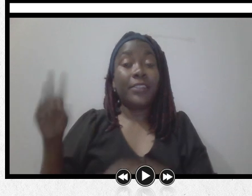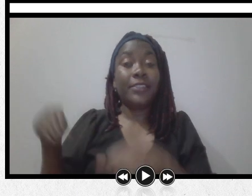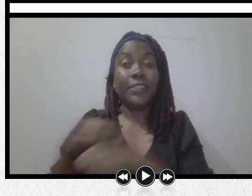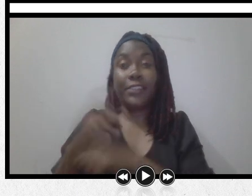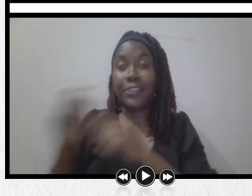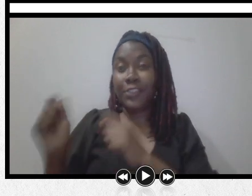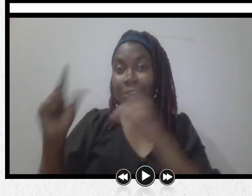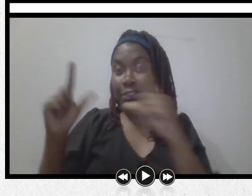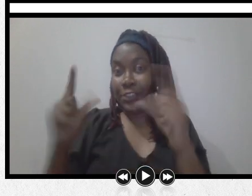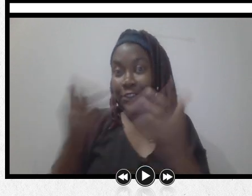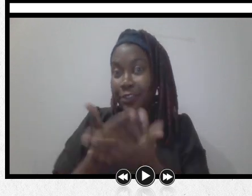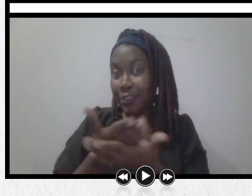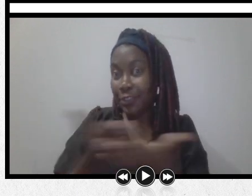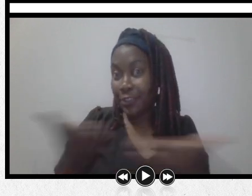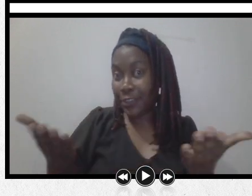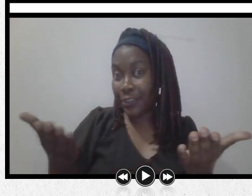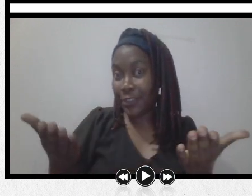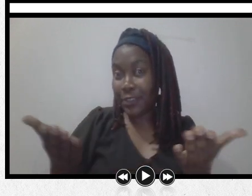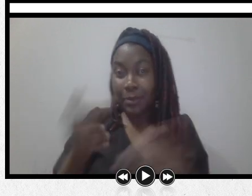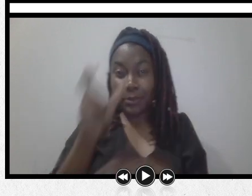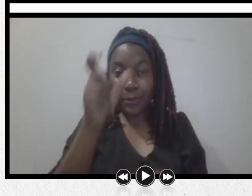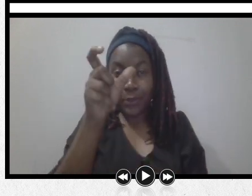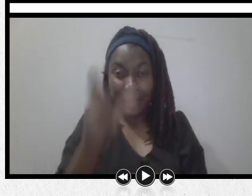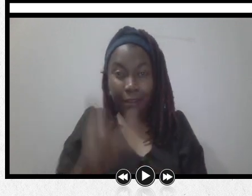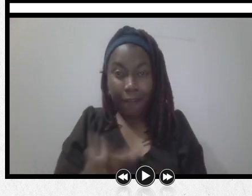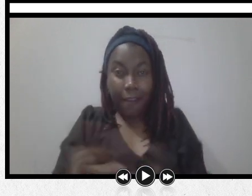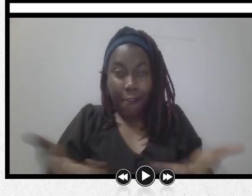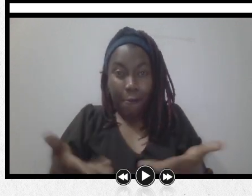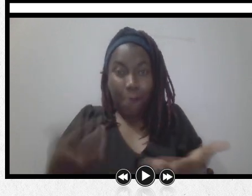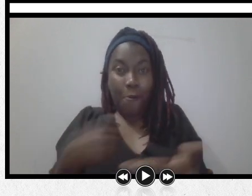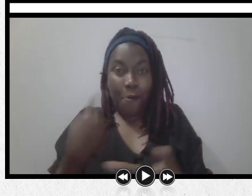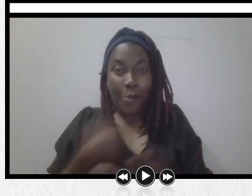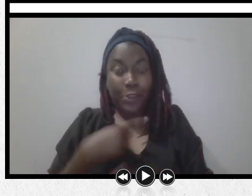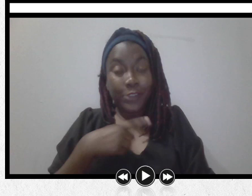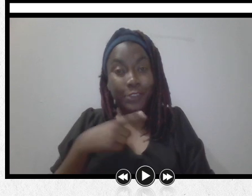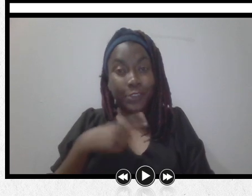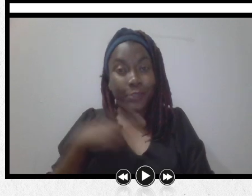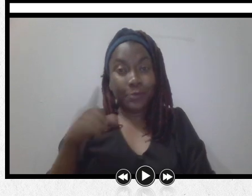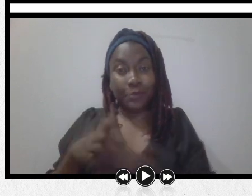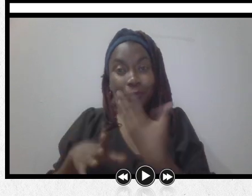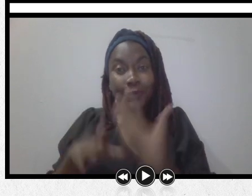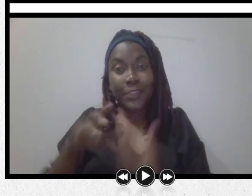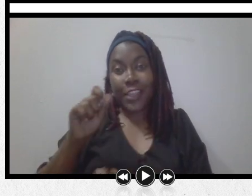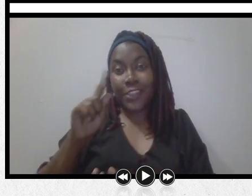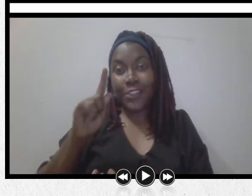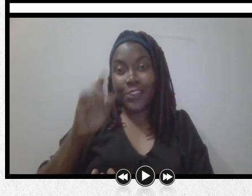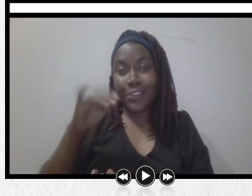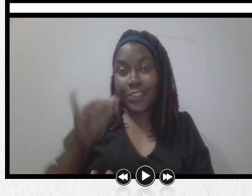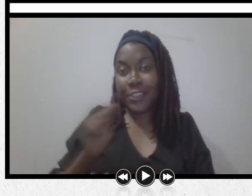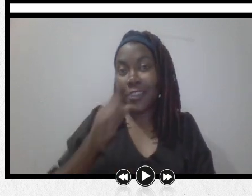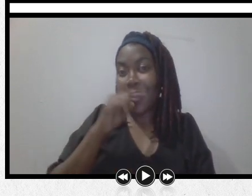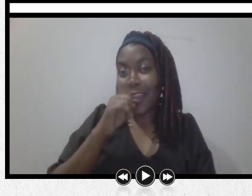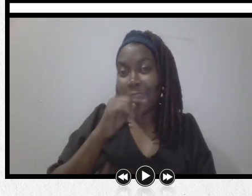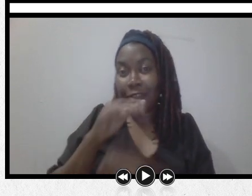para as senhoras e para os senhores a modelagem atual que nós temos. Né? Aqui eu tenho uma fonte da Agência Nacional de Águas e Saneamento Básico